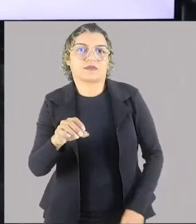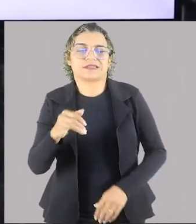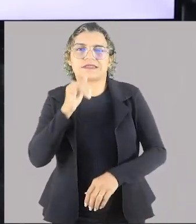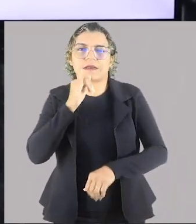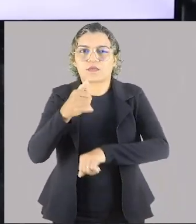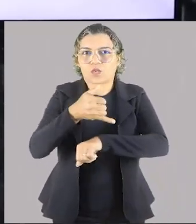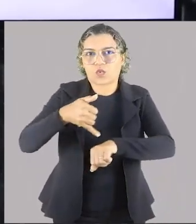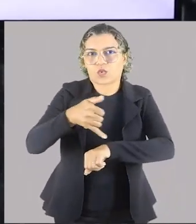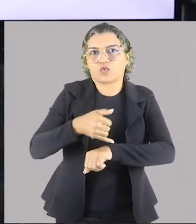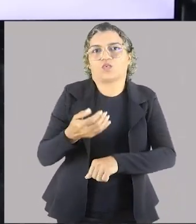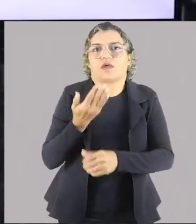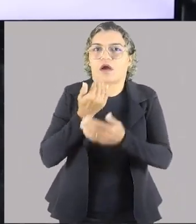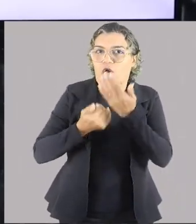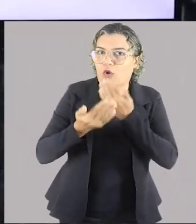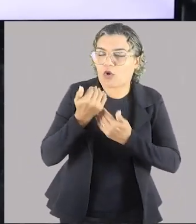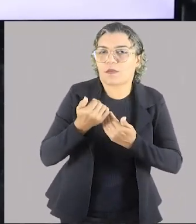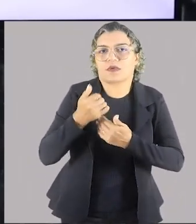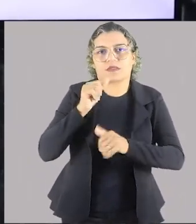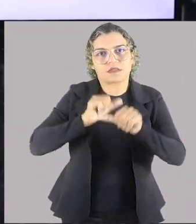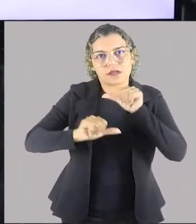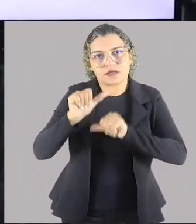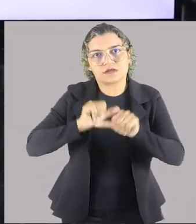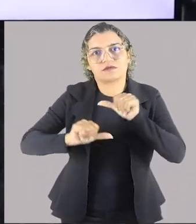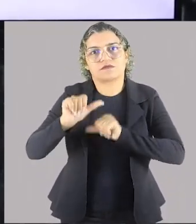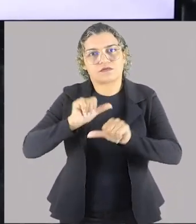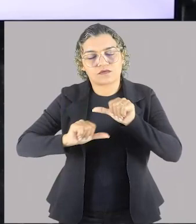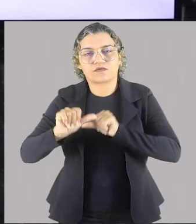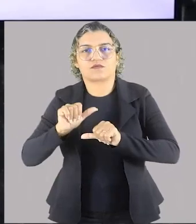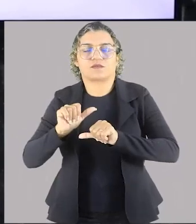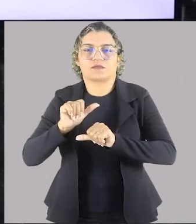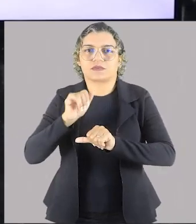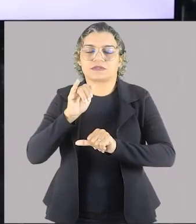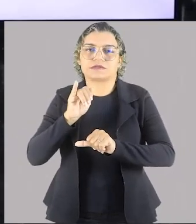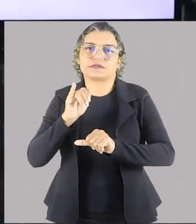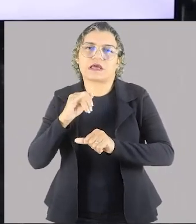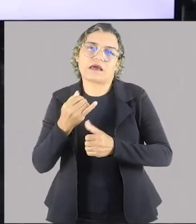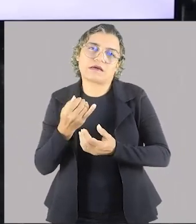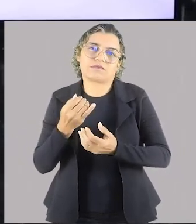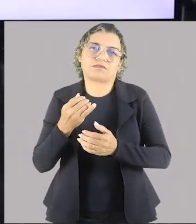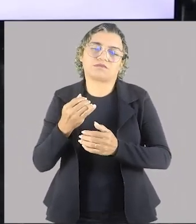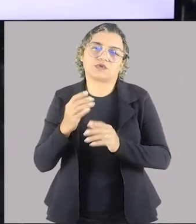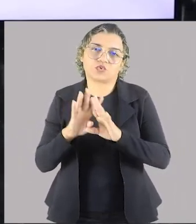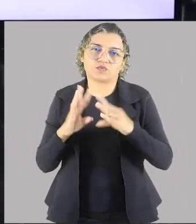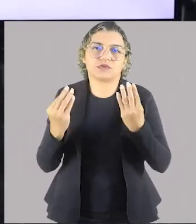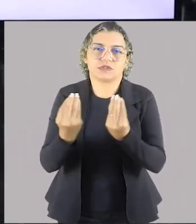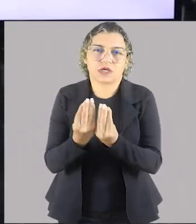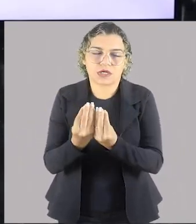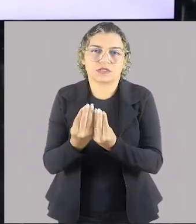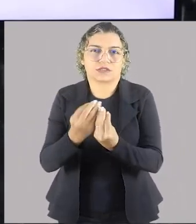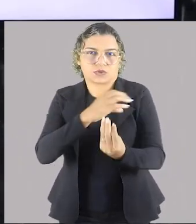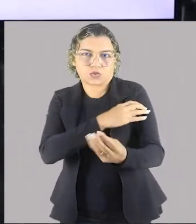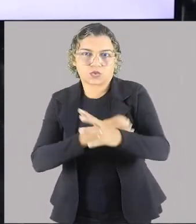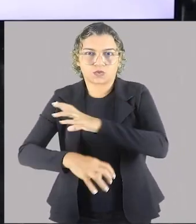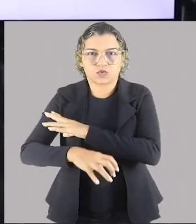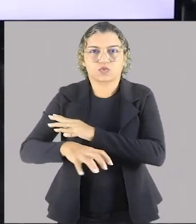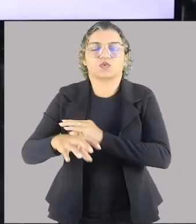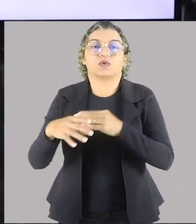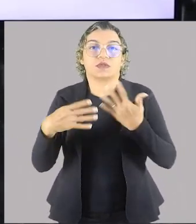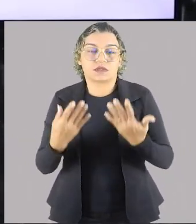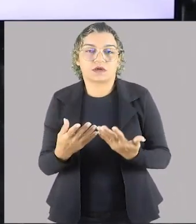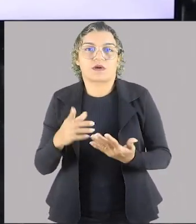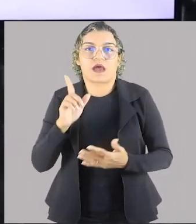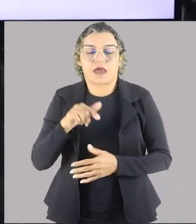que a gente consome vai ser transformada em triacilglicerol nos músculos e no tecido adiposo. Isso é um processo